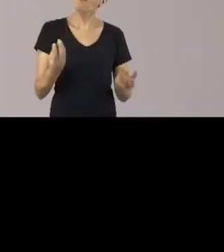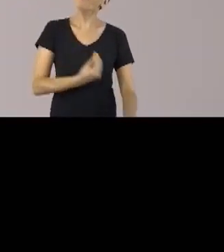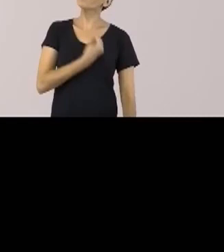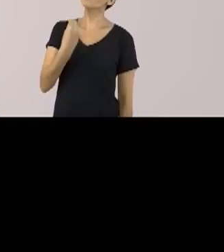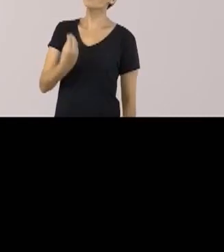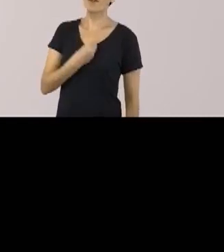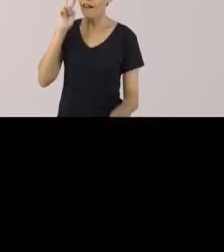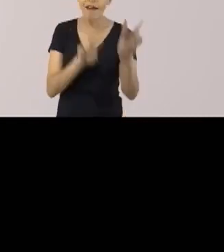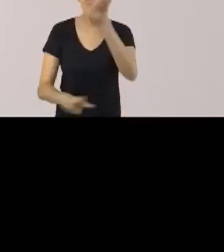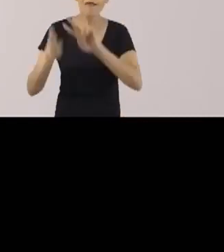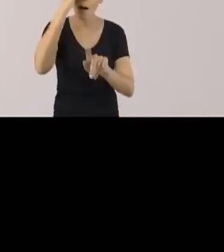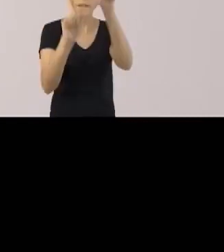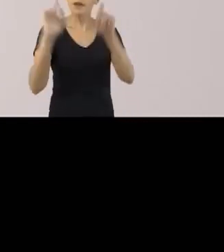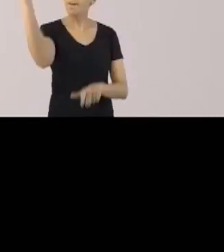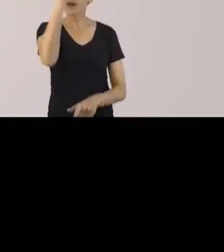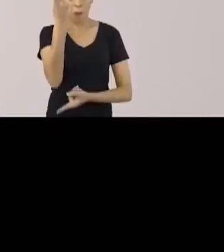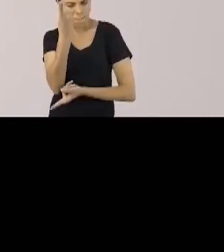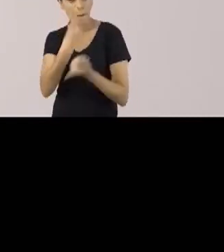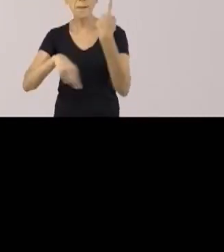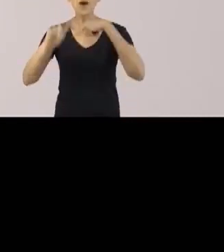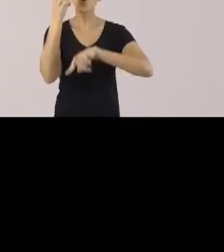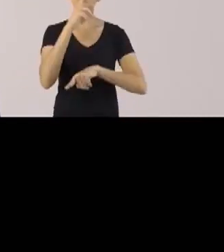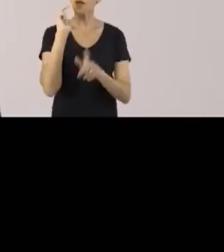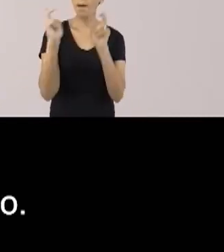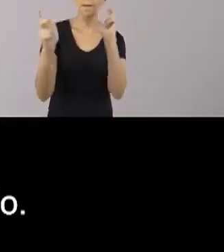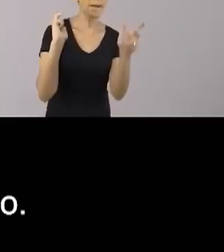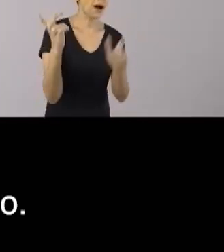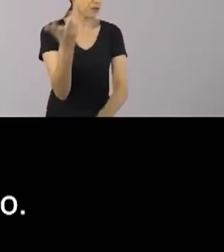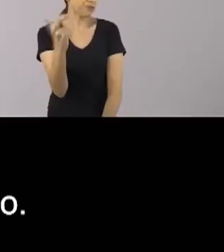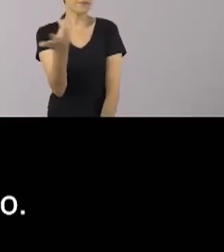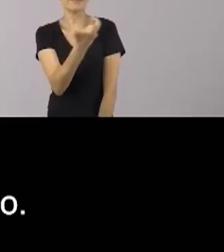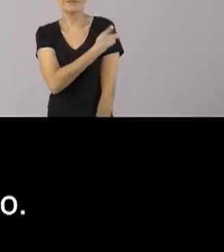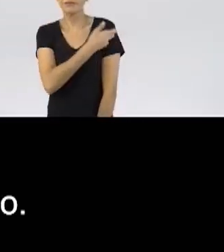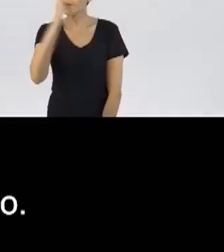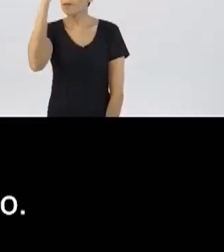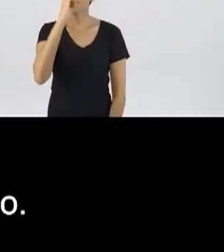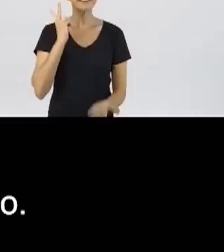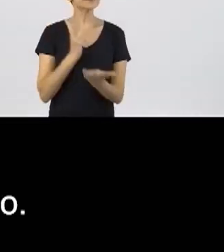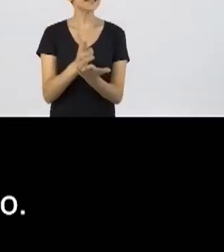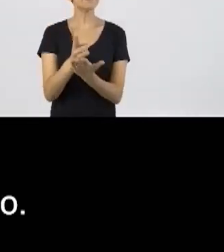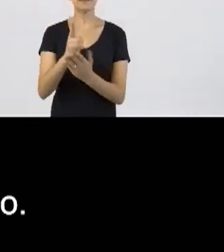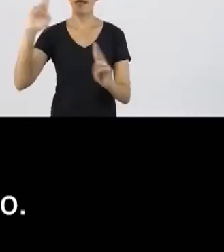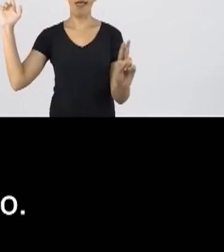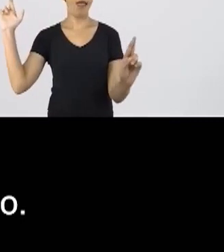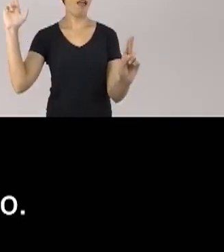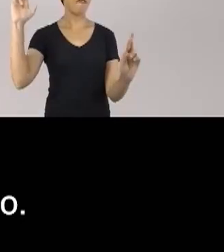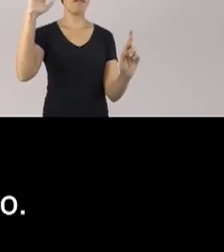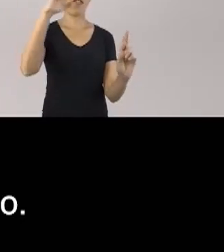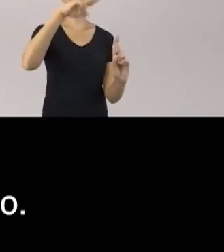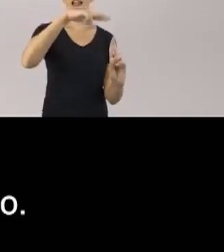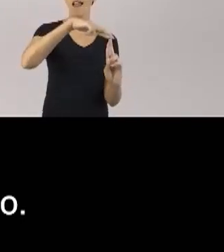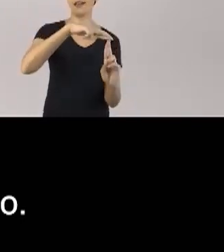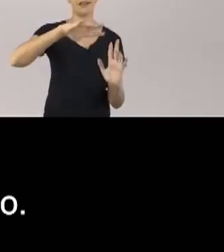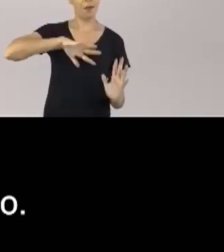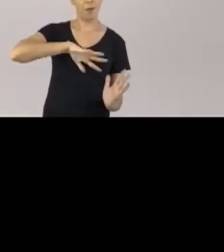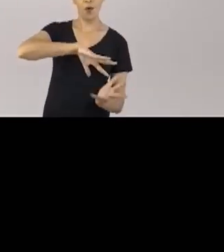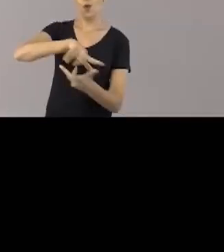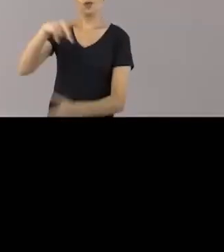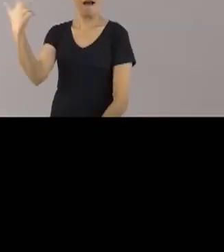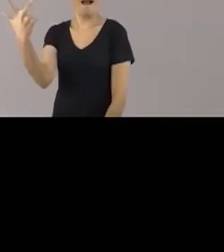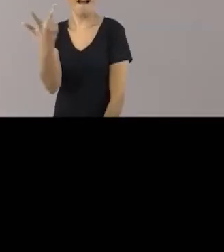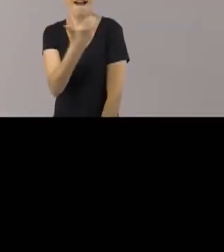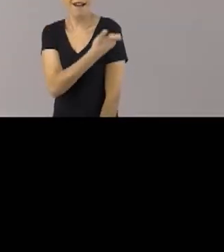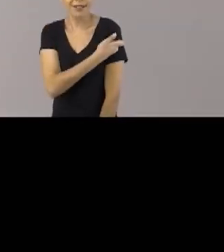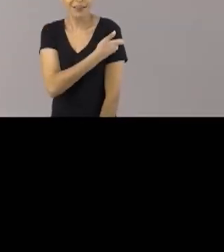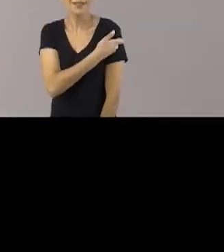isso eu vacino. Eu quero ver o Brasil reconstruir a nossa vacinação. Porque o Brasil sempre foi referência em vacinação no mundo.